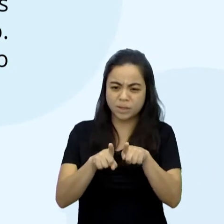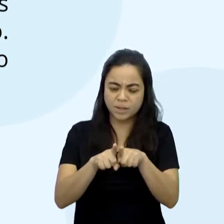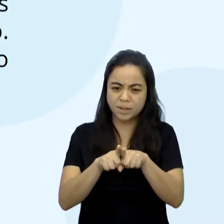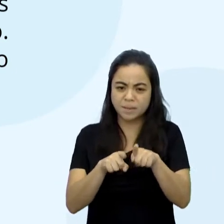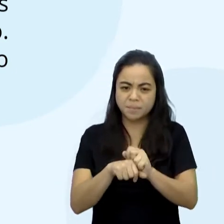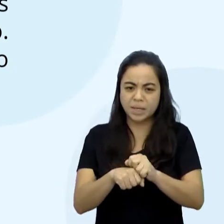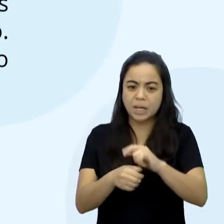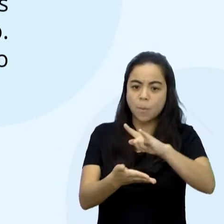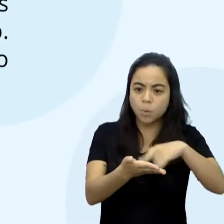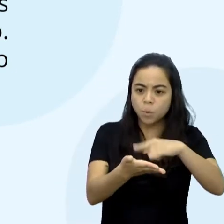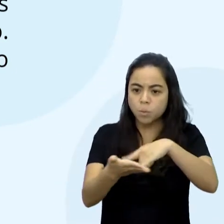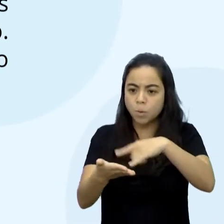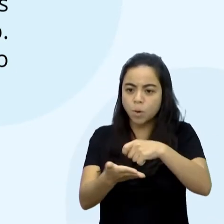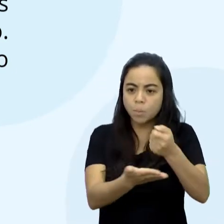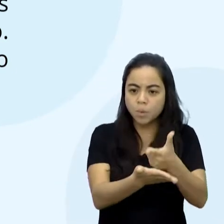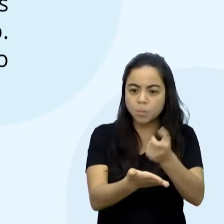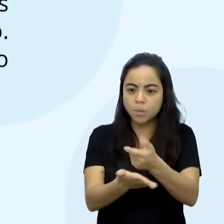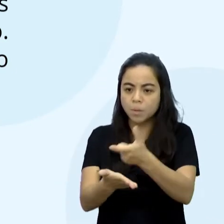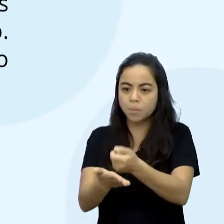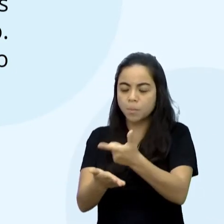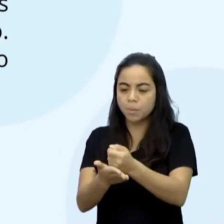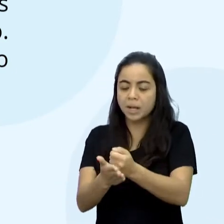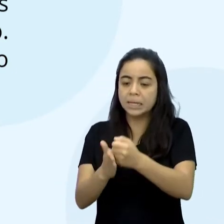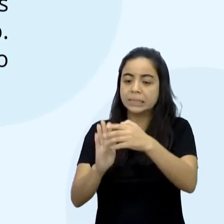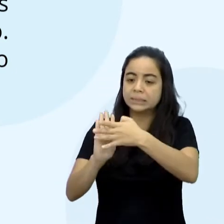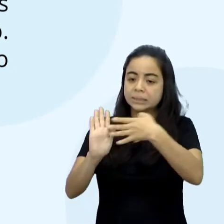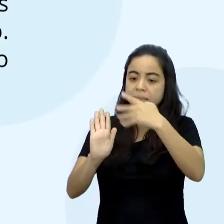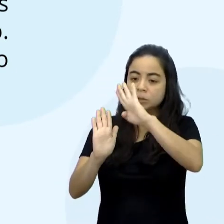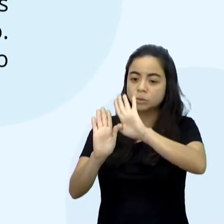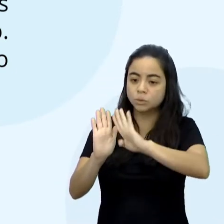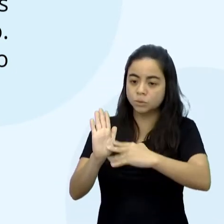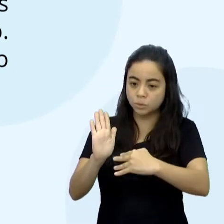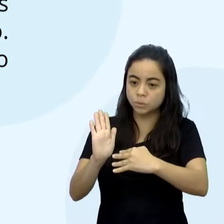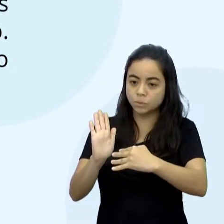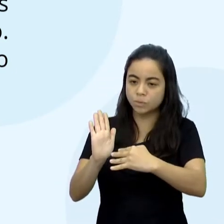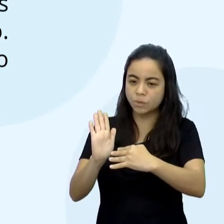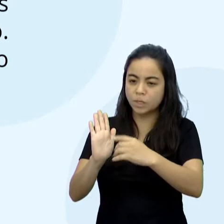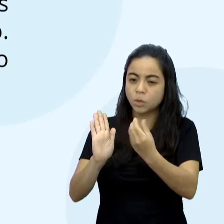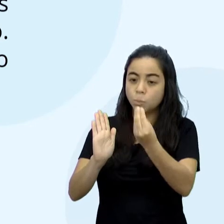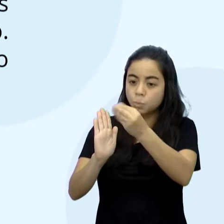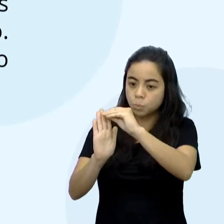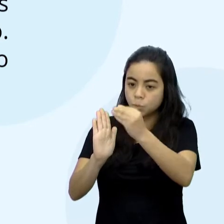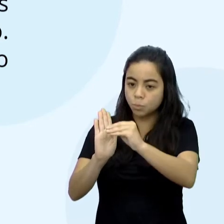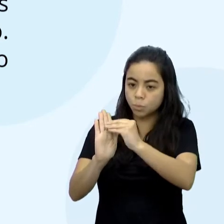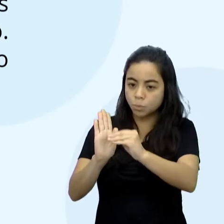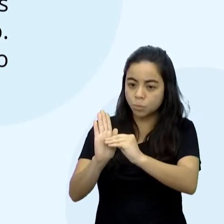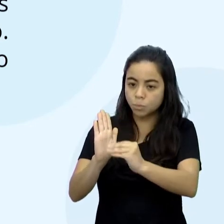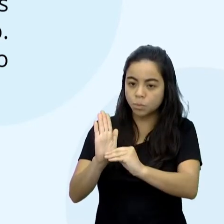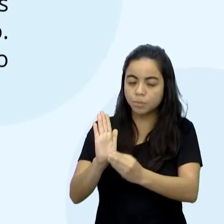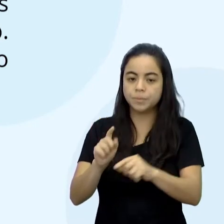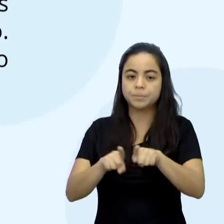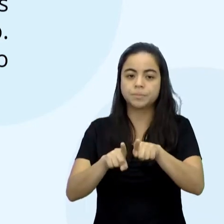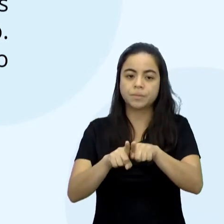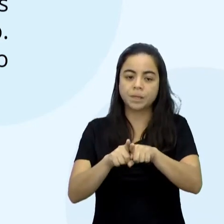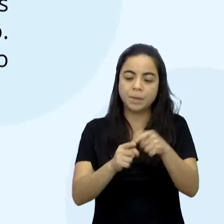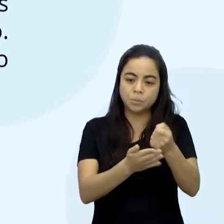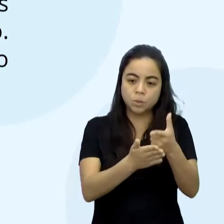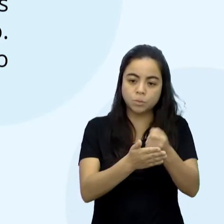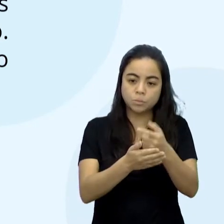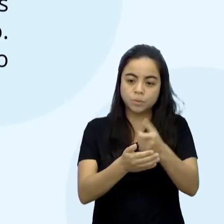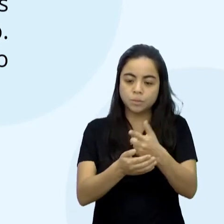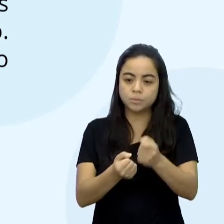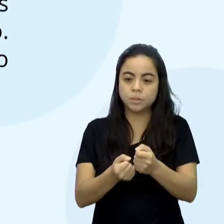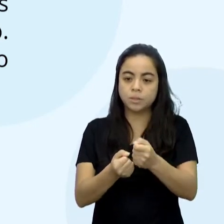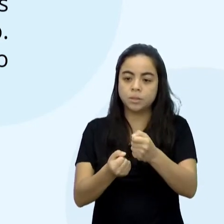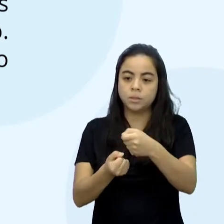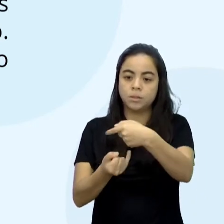contemplar todas elas aí no nosso orçamento. Será importante verificar se incluíram os valores das compras parceladas, que eu acabei de